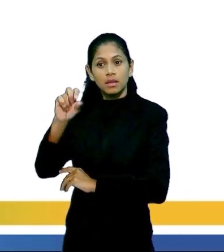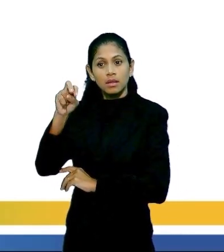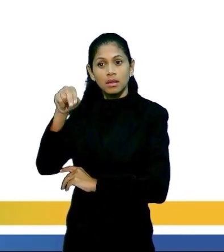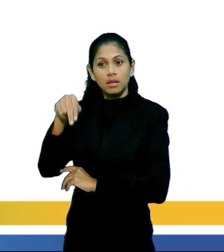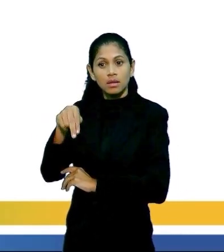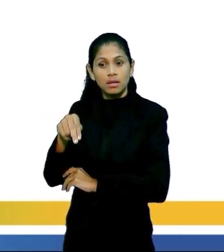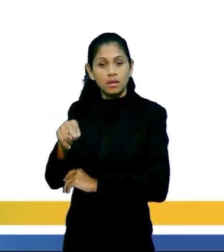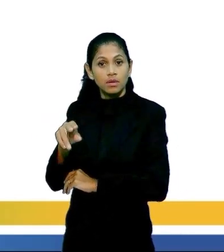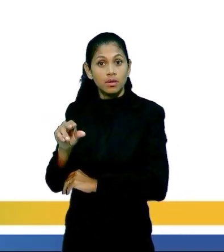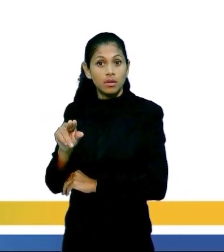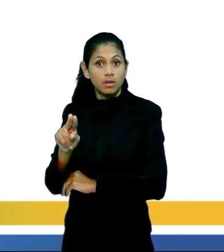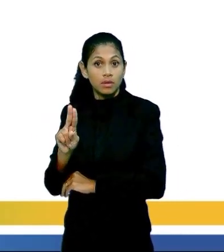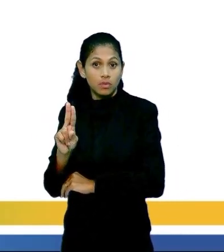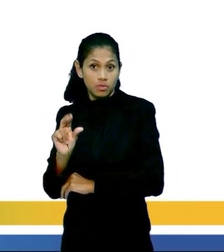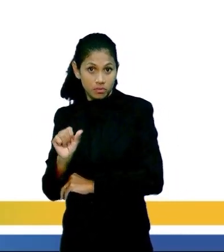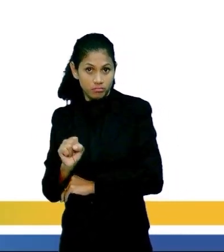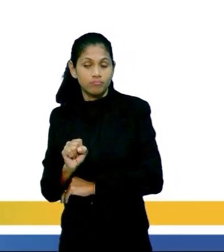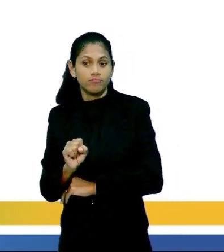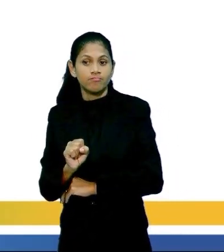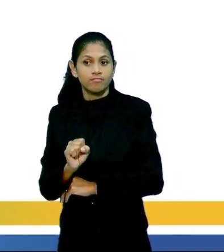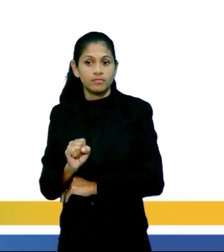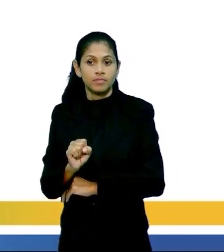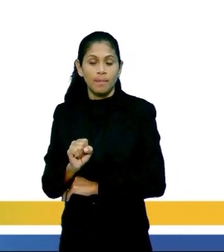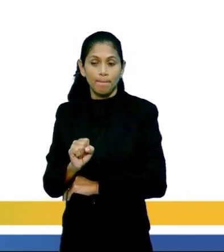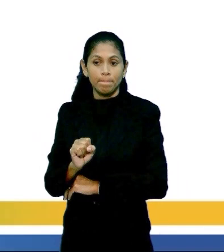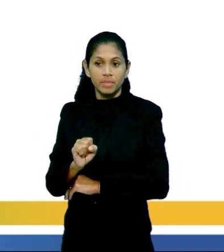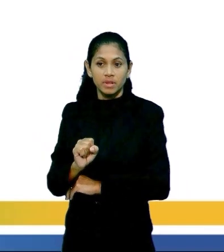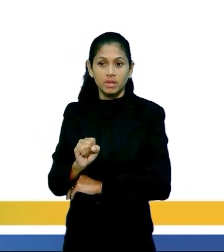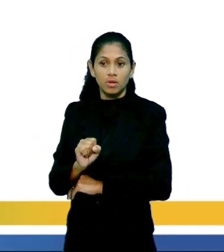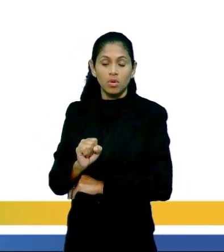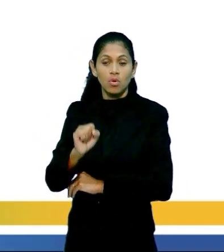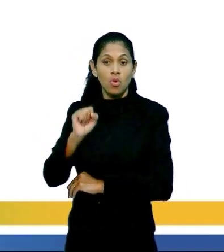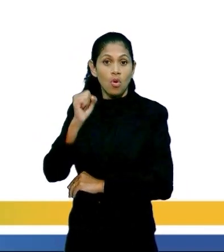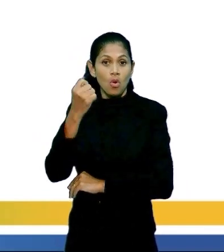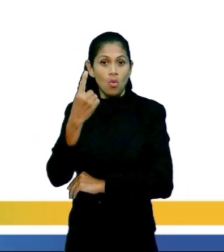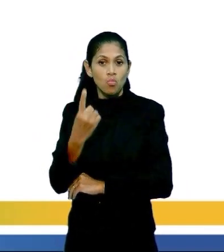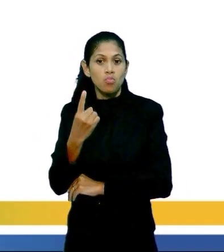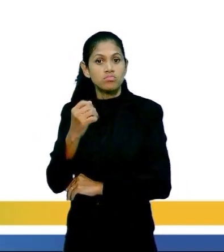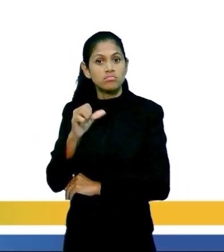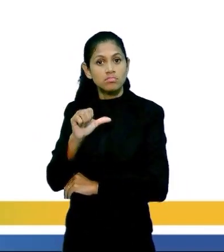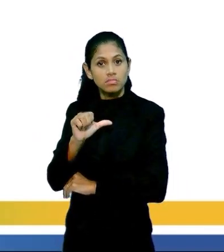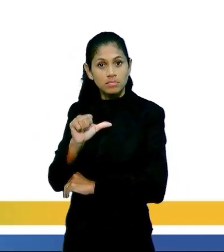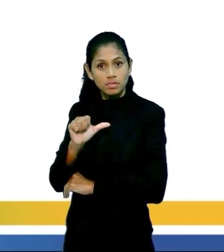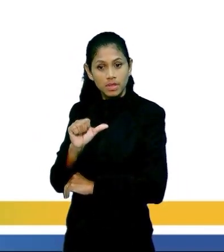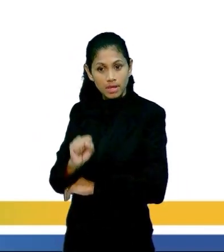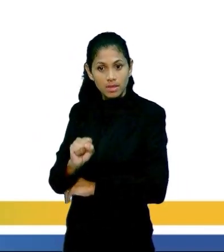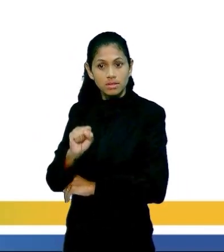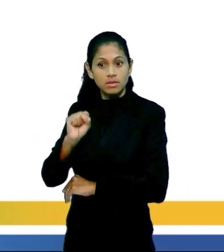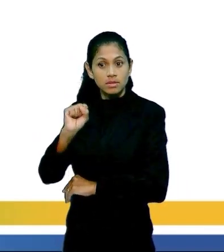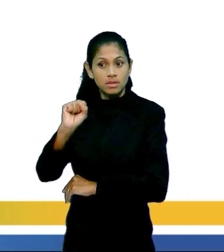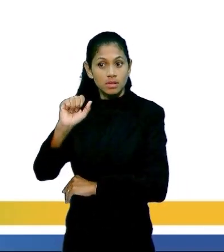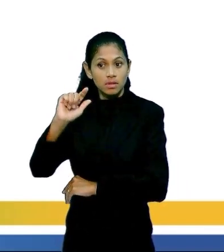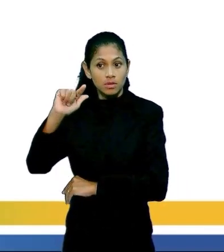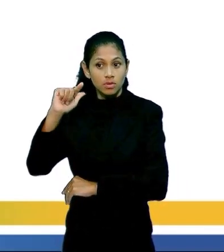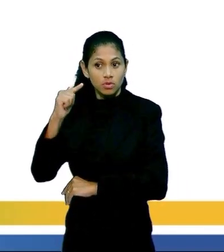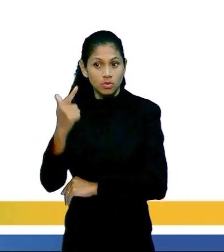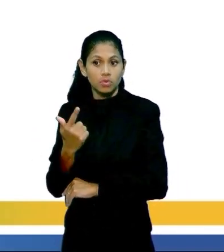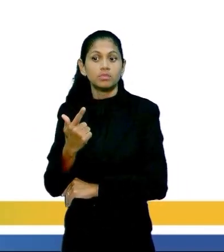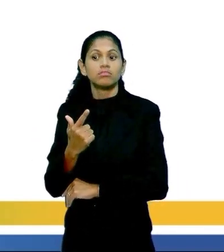orbital, um S1, por isso que eu escrevi em azul um S1, um S2, desculpa. Depois a seta vai